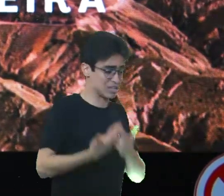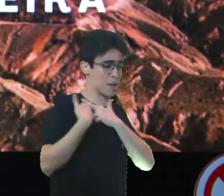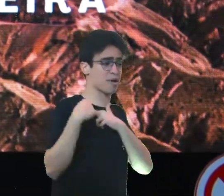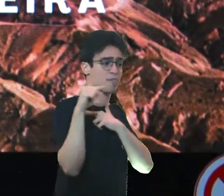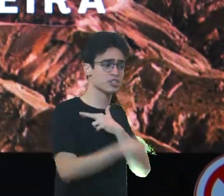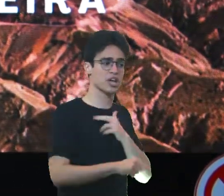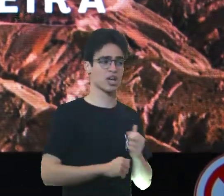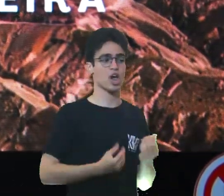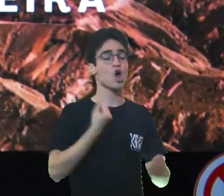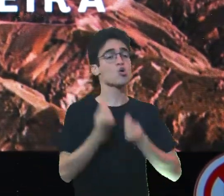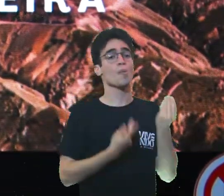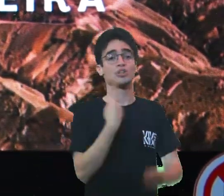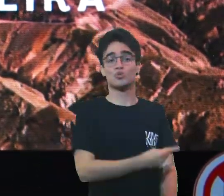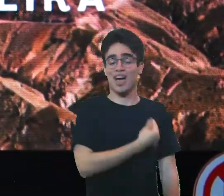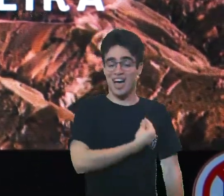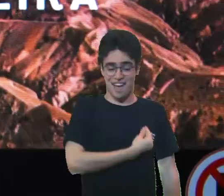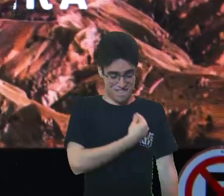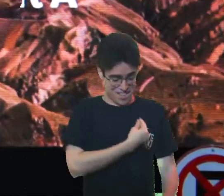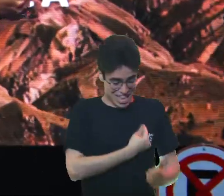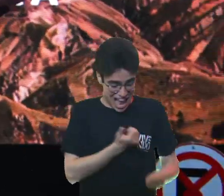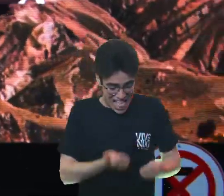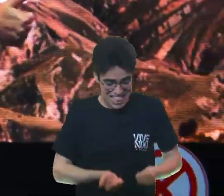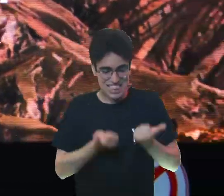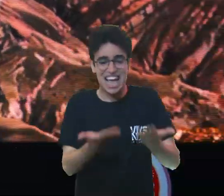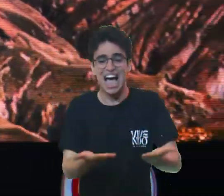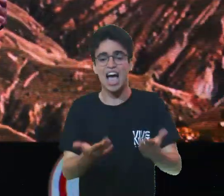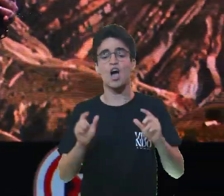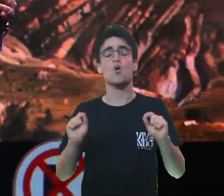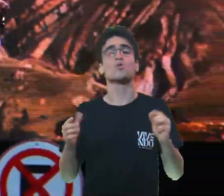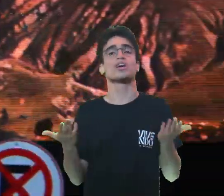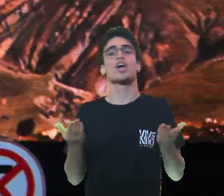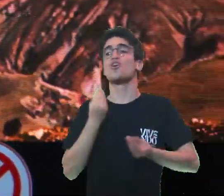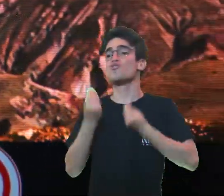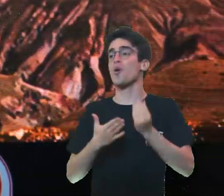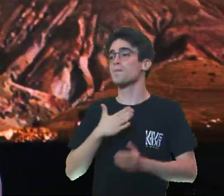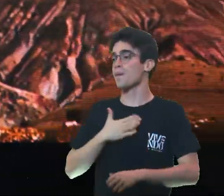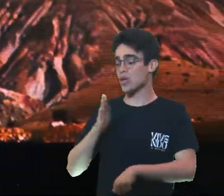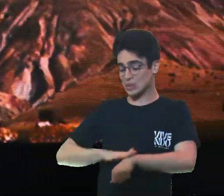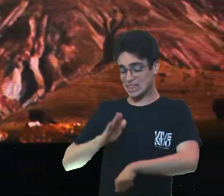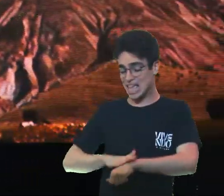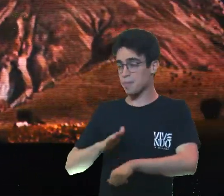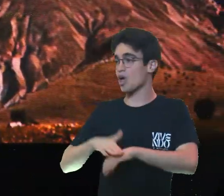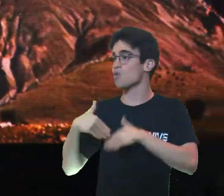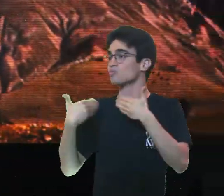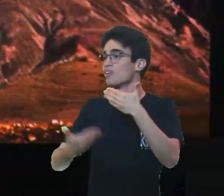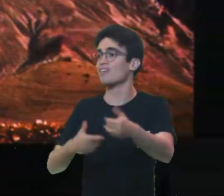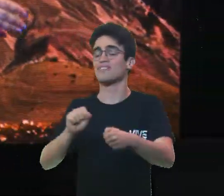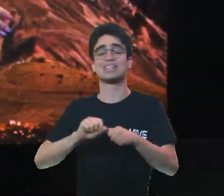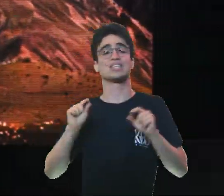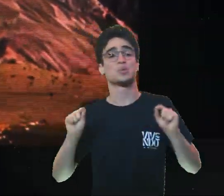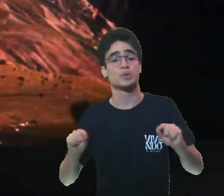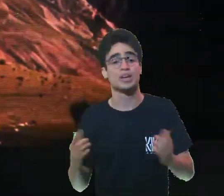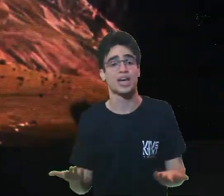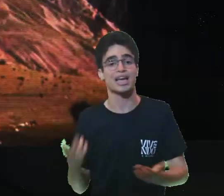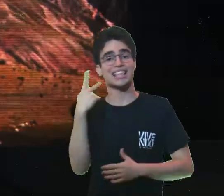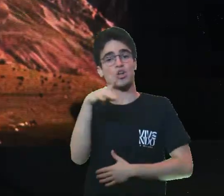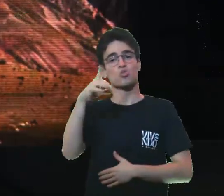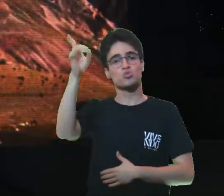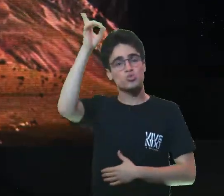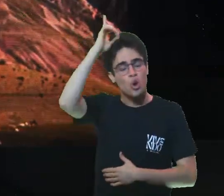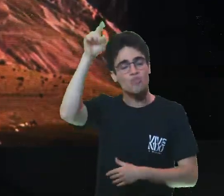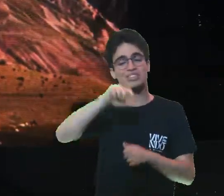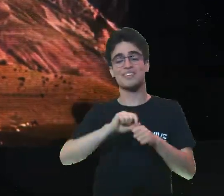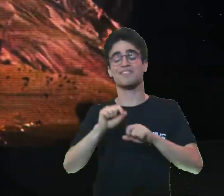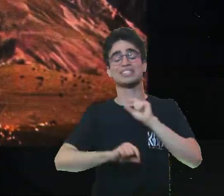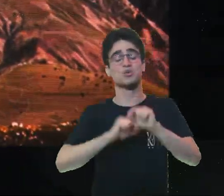você vai gastar a sua vida? Como você tem gastado o seu tempo? Como você tem gastado os seus dons naturais e